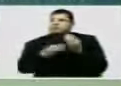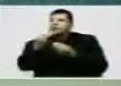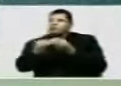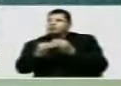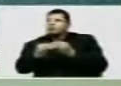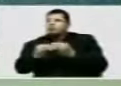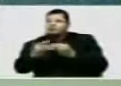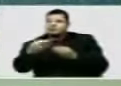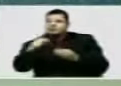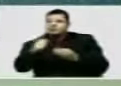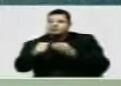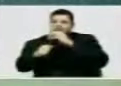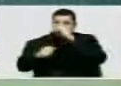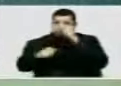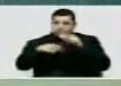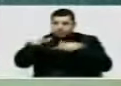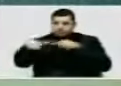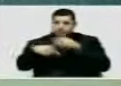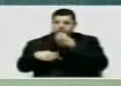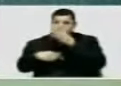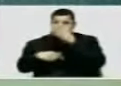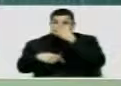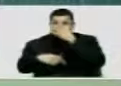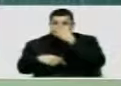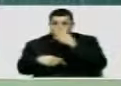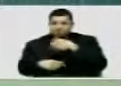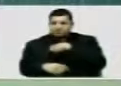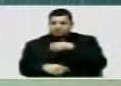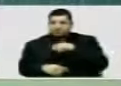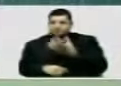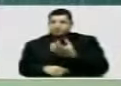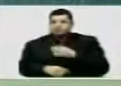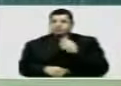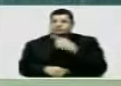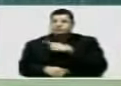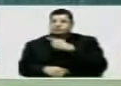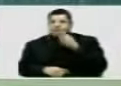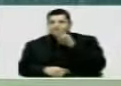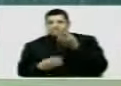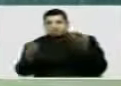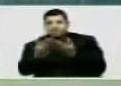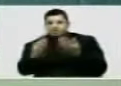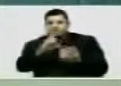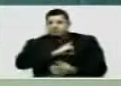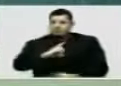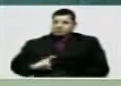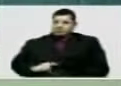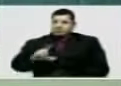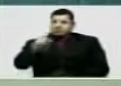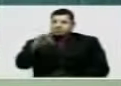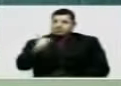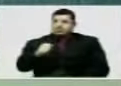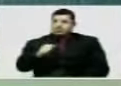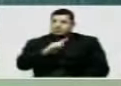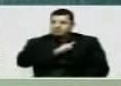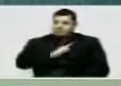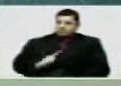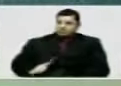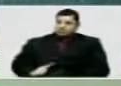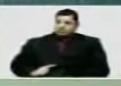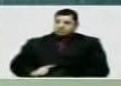como profetas do Apocalipse, no momento em que o que nós estamos dizendo, deputado Luiz Castro, é: